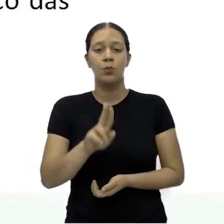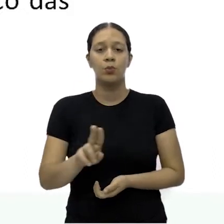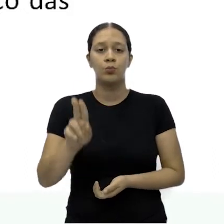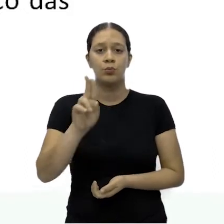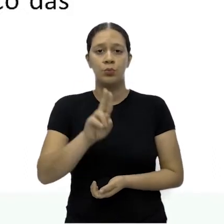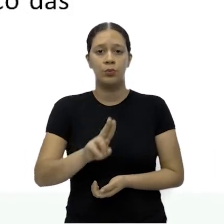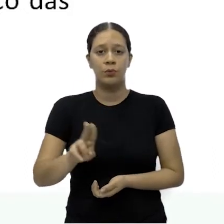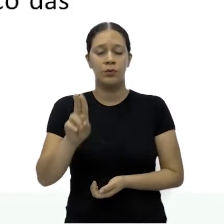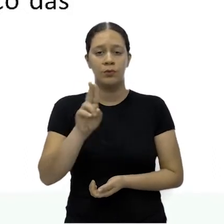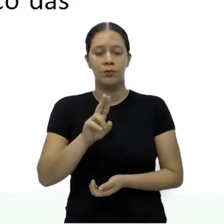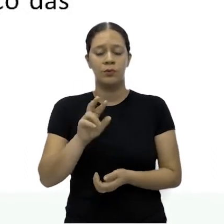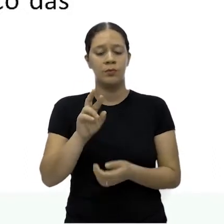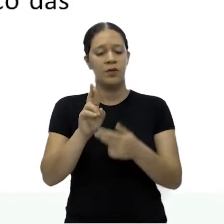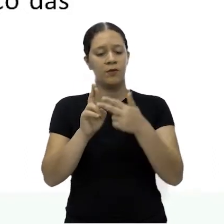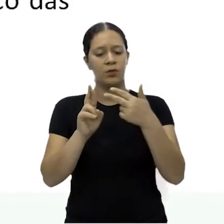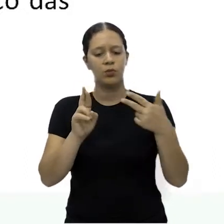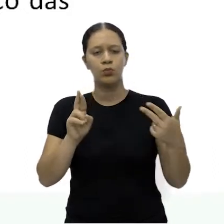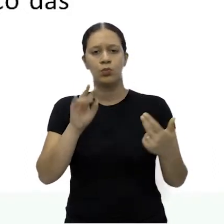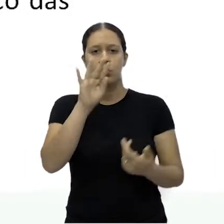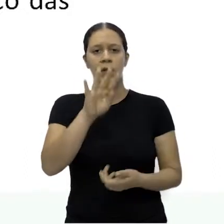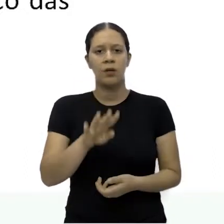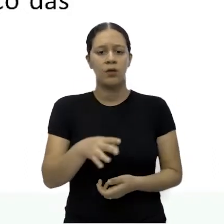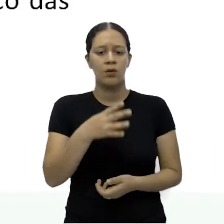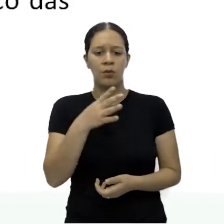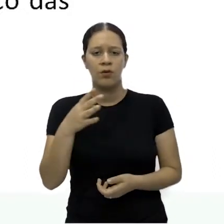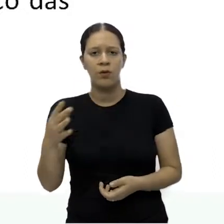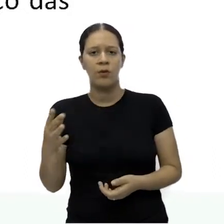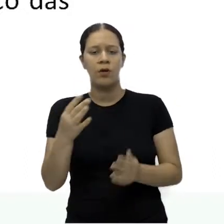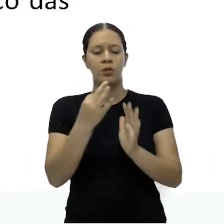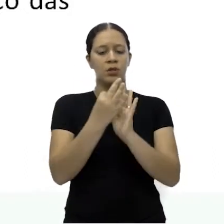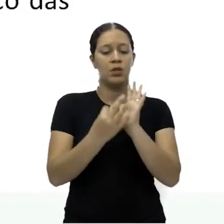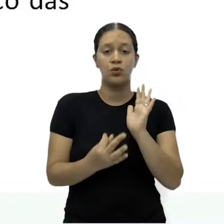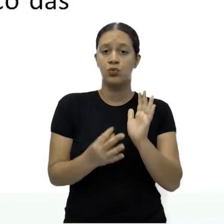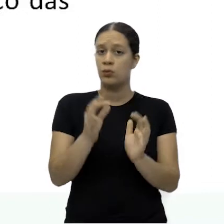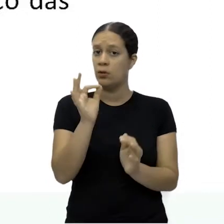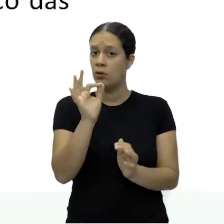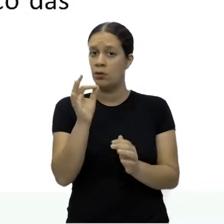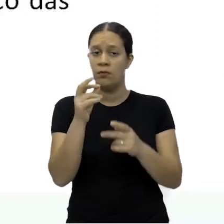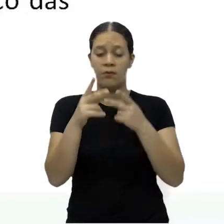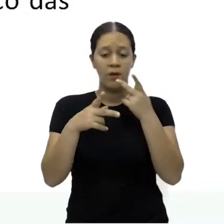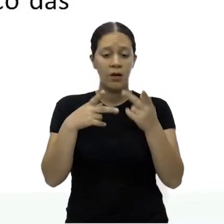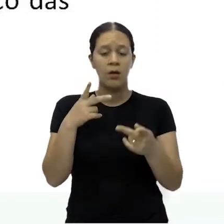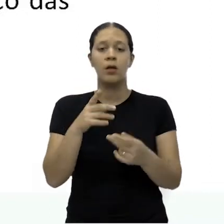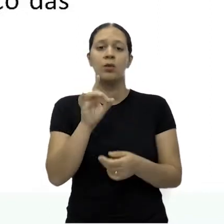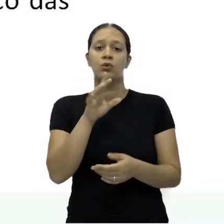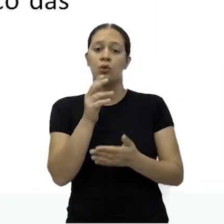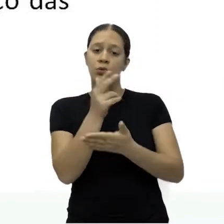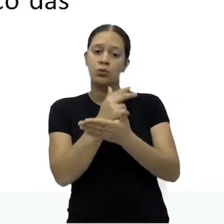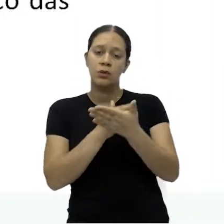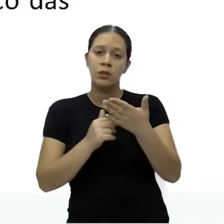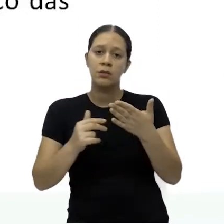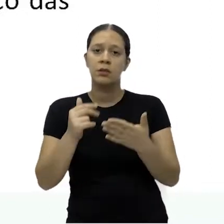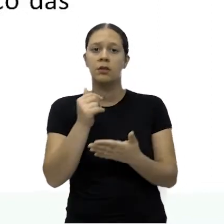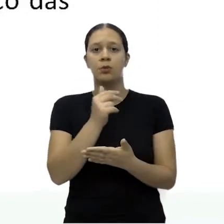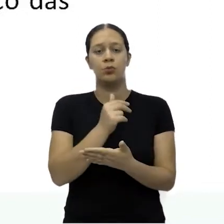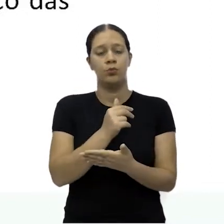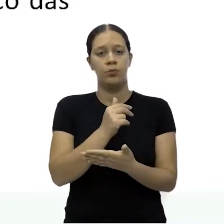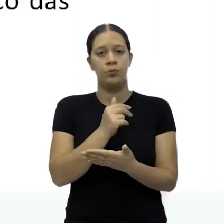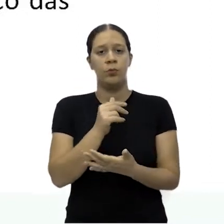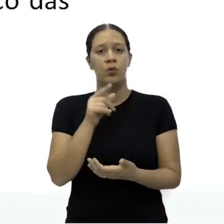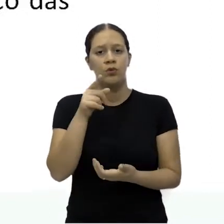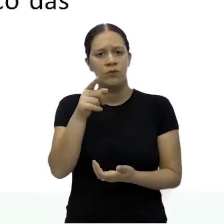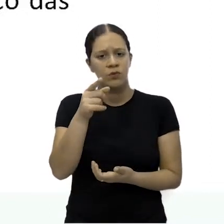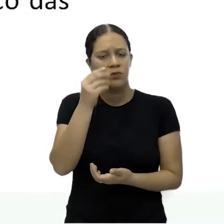a utilização de recursos gráficos, textos não verbais, como fotografias, desenhos,